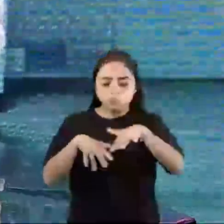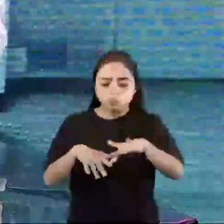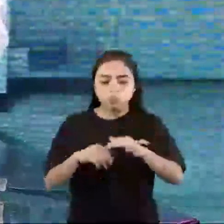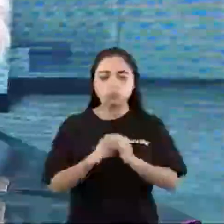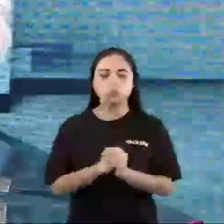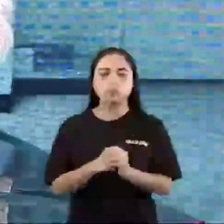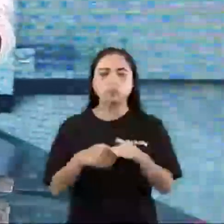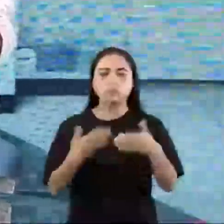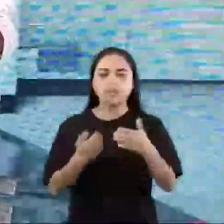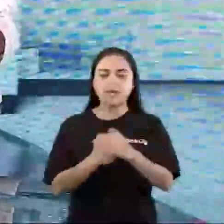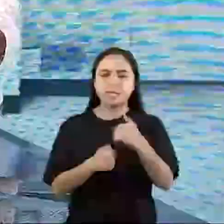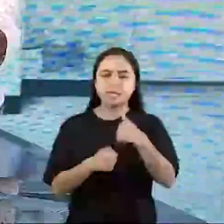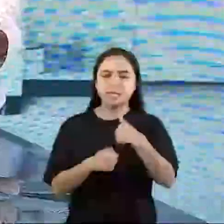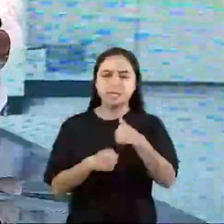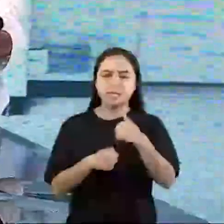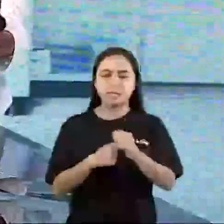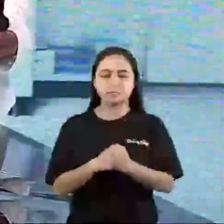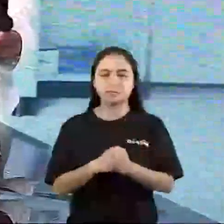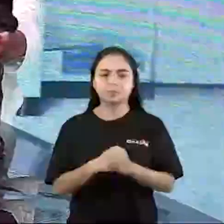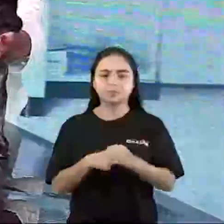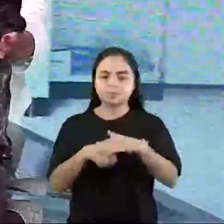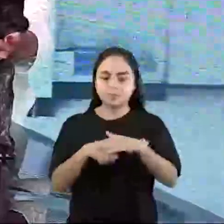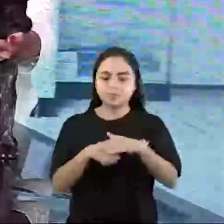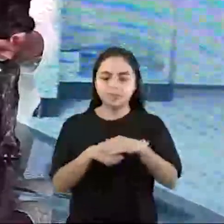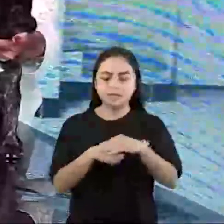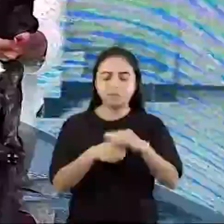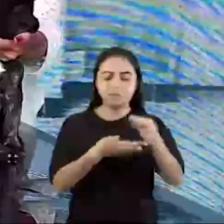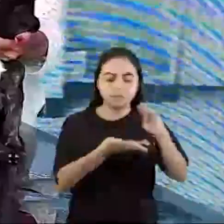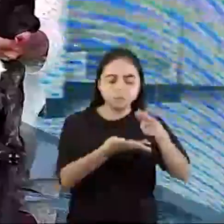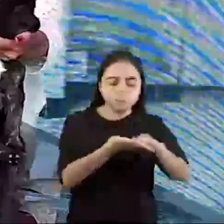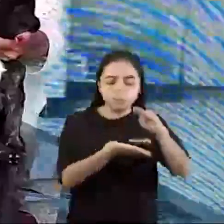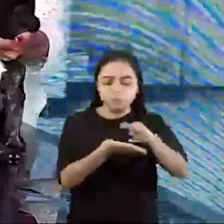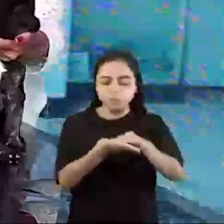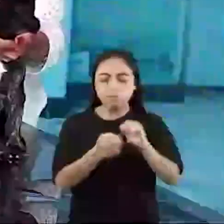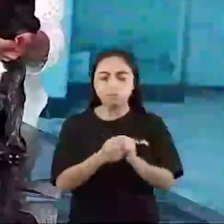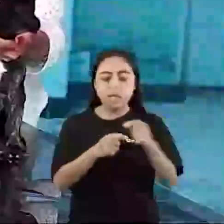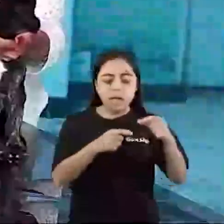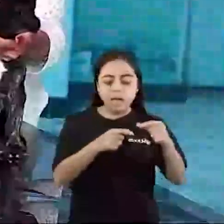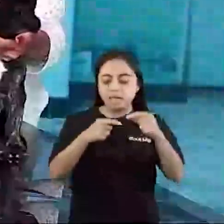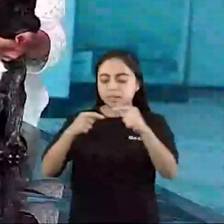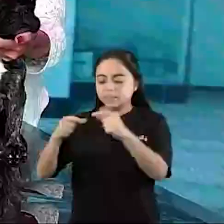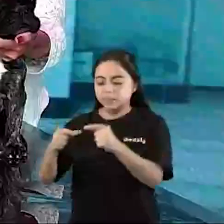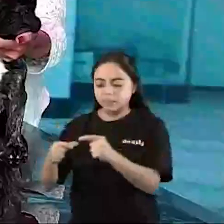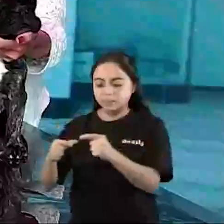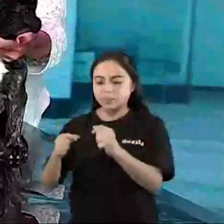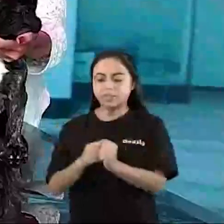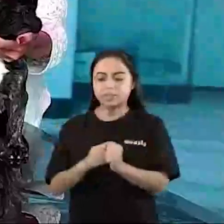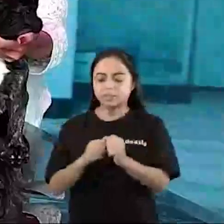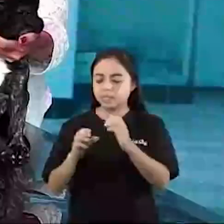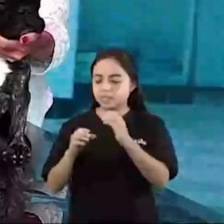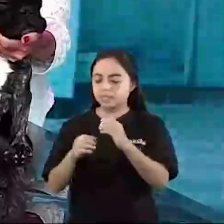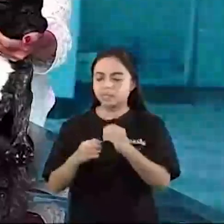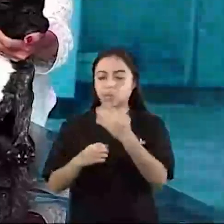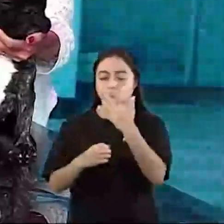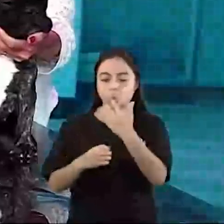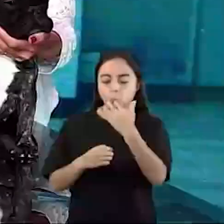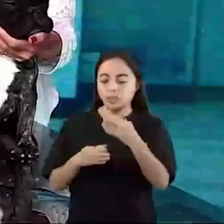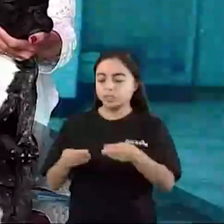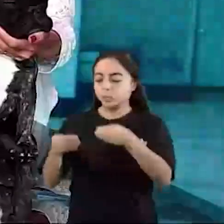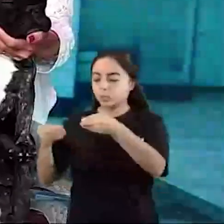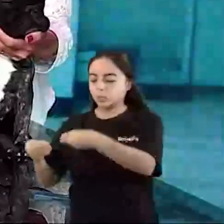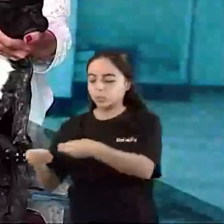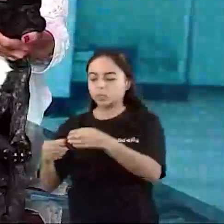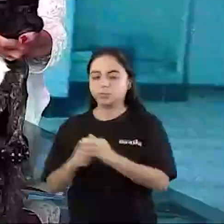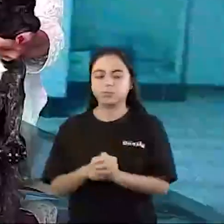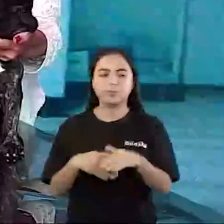Então, enquanto eu vou fazendo as outras coletas da pipa, eu vou deixando a lâmina passando nas etapas de coloração.